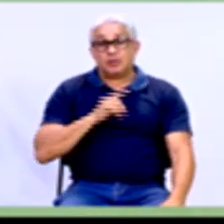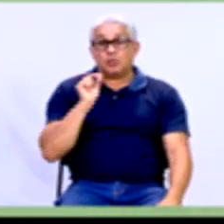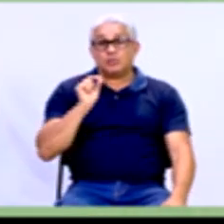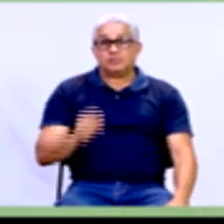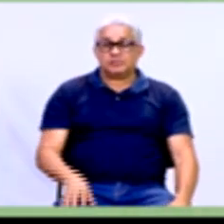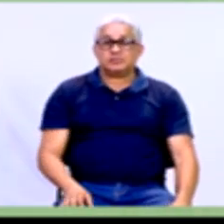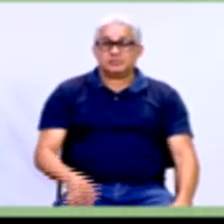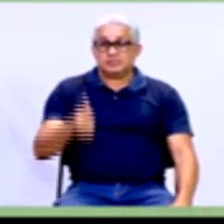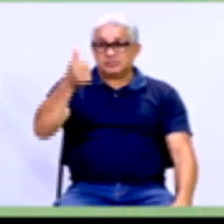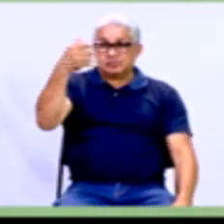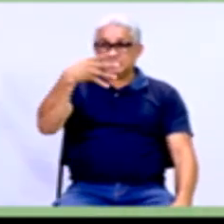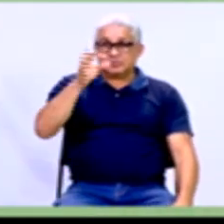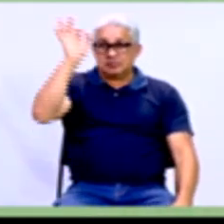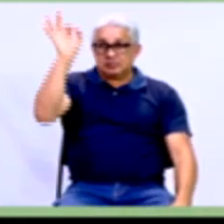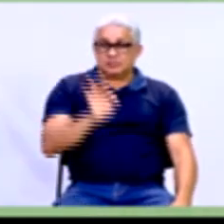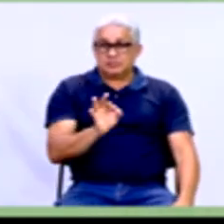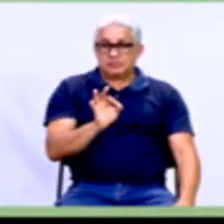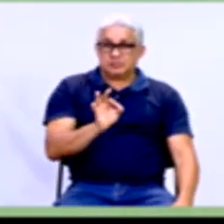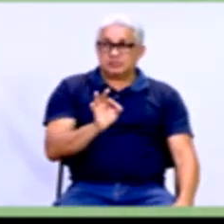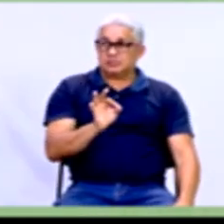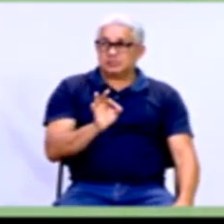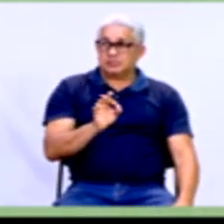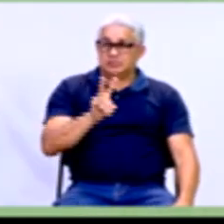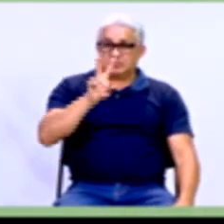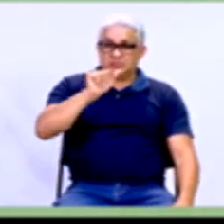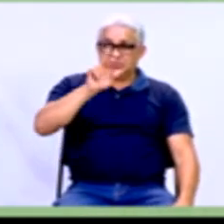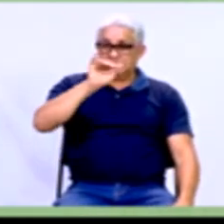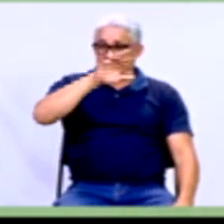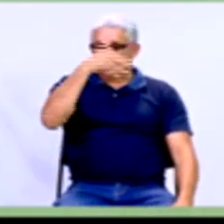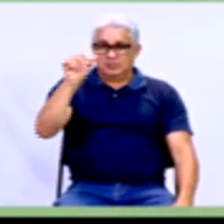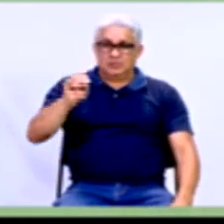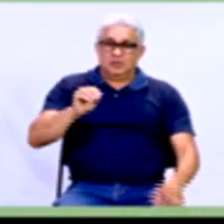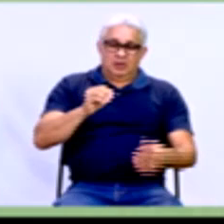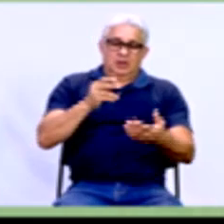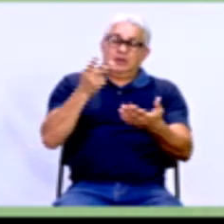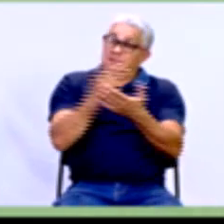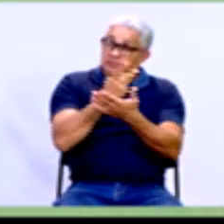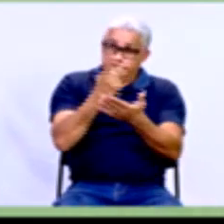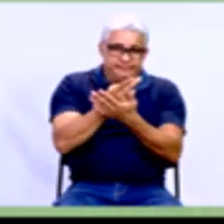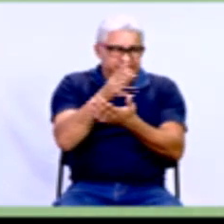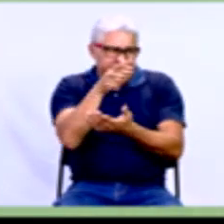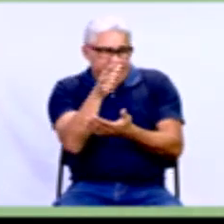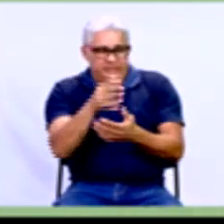um 14% aqui, que seria uma variação ou uma margem de erro, tá?